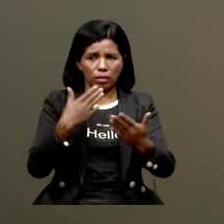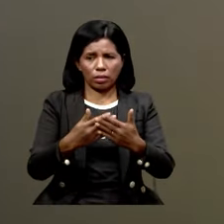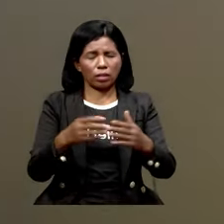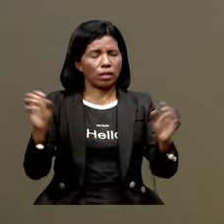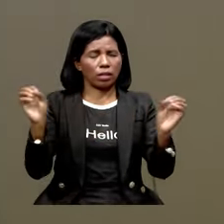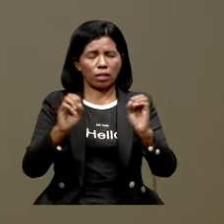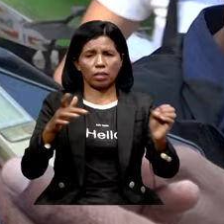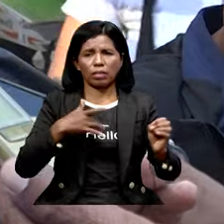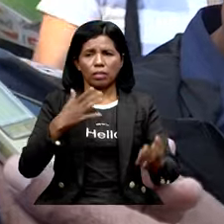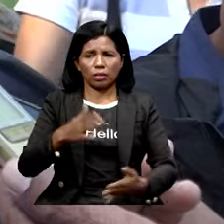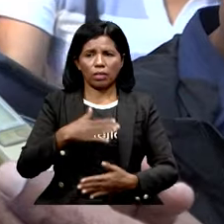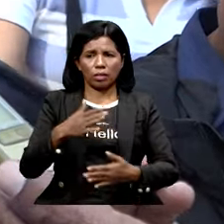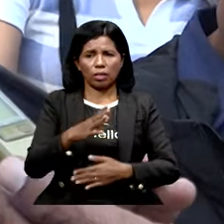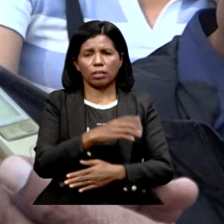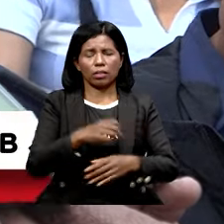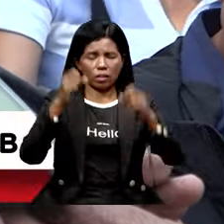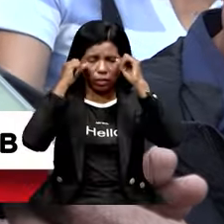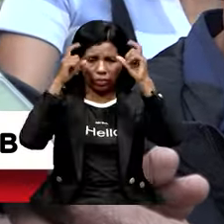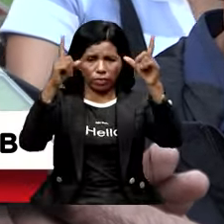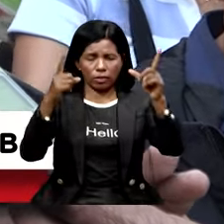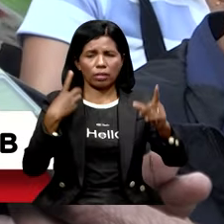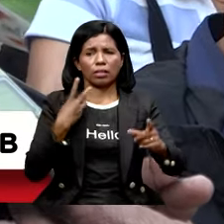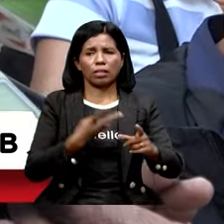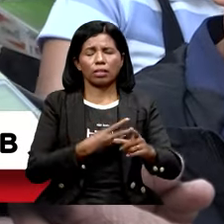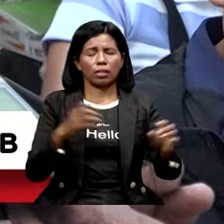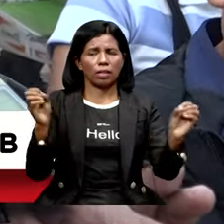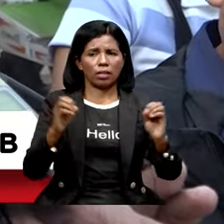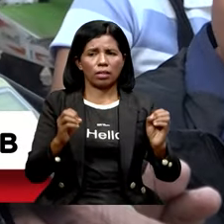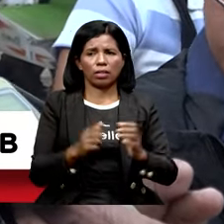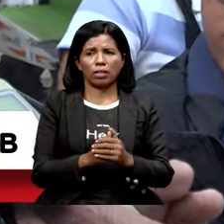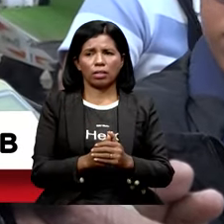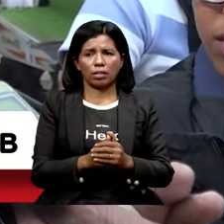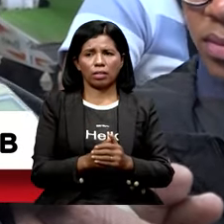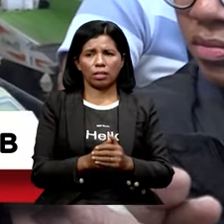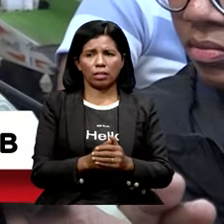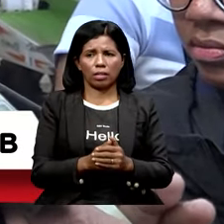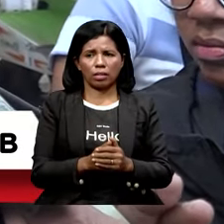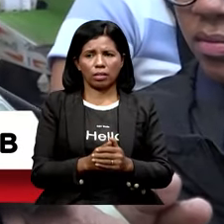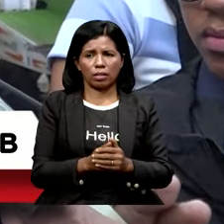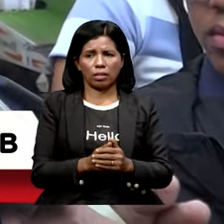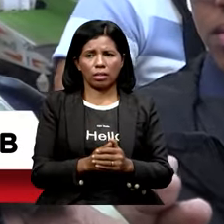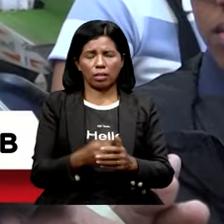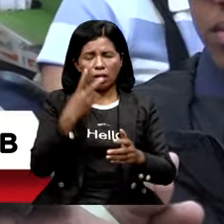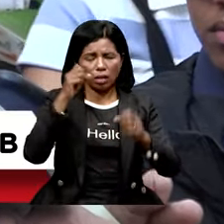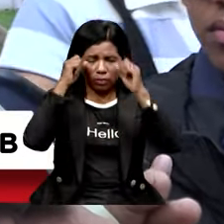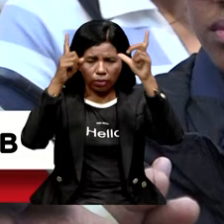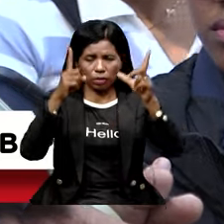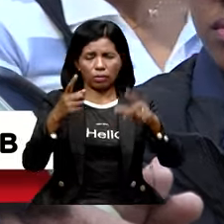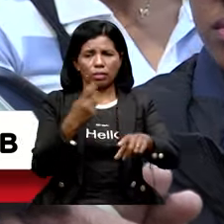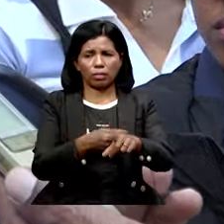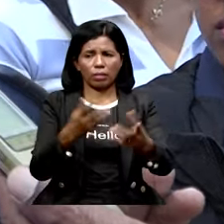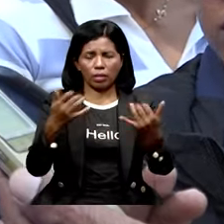um Santa Fora. Então, lá de um centro, fora com o acontecimento, né?